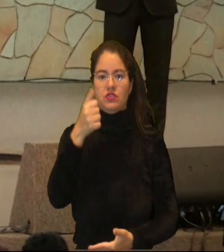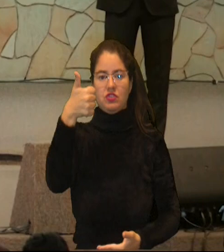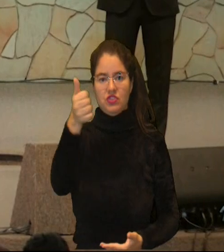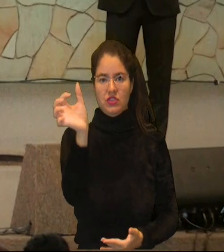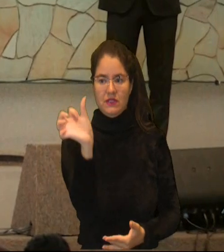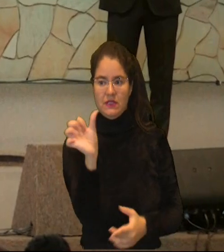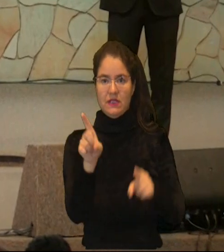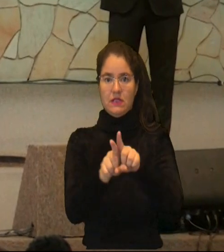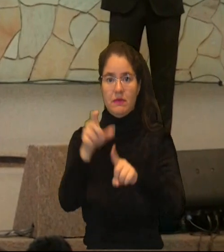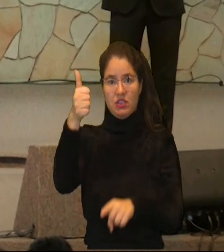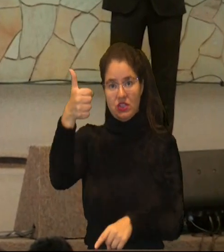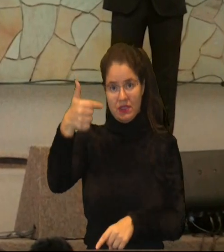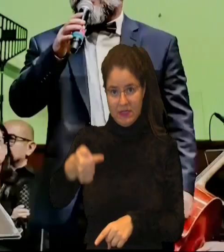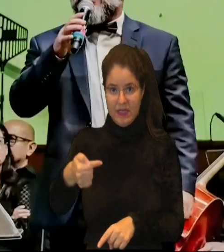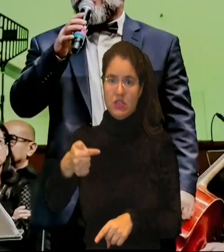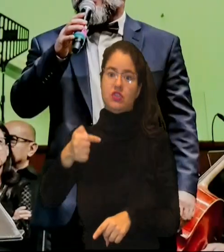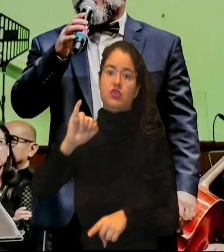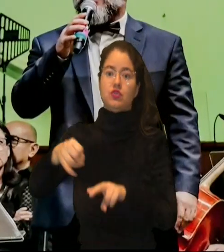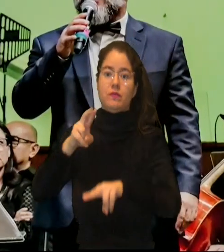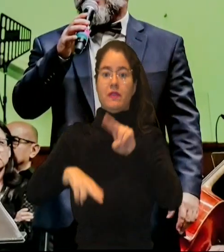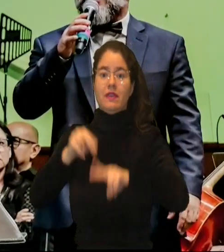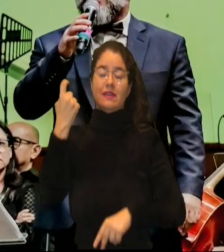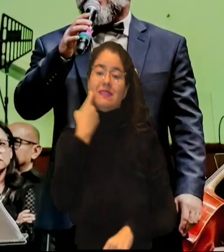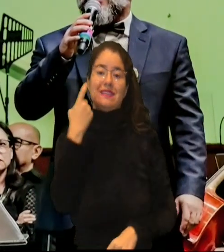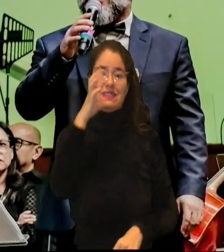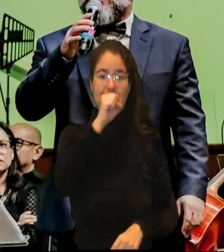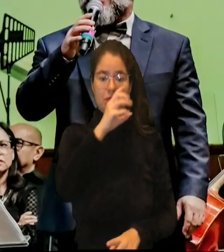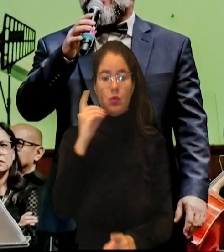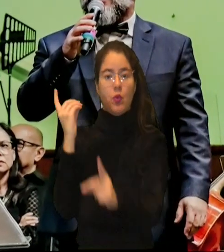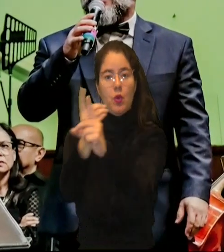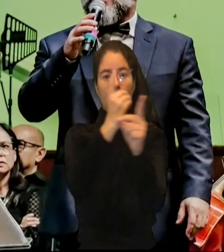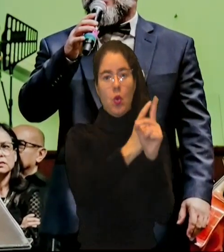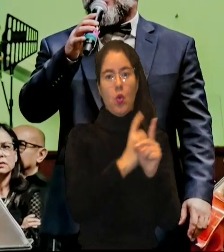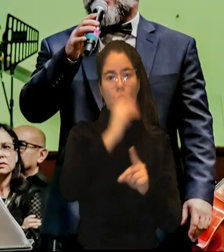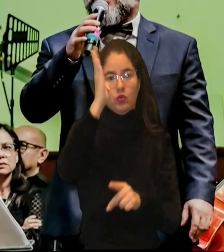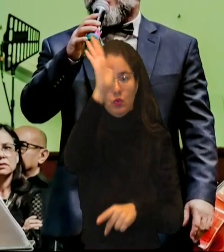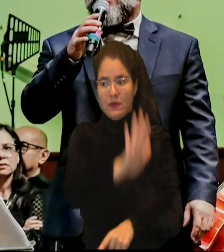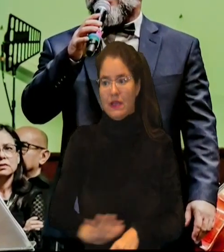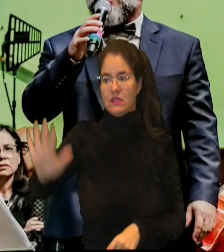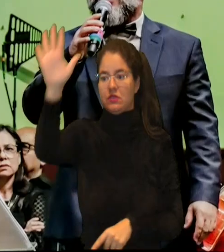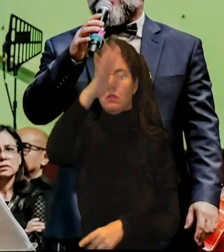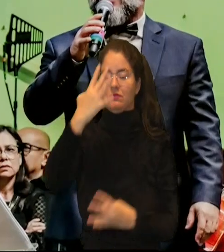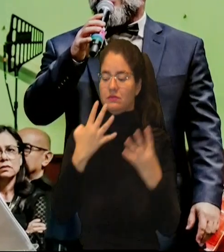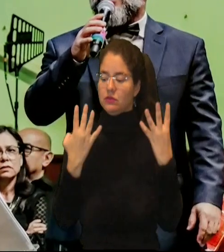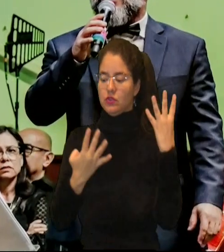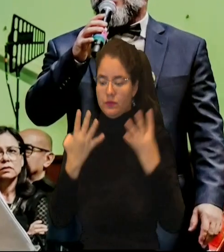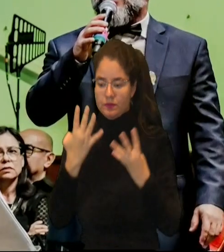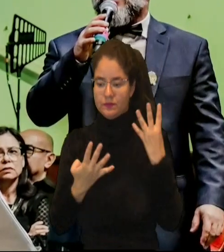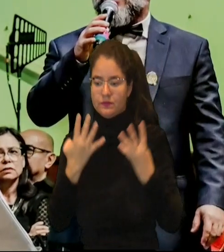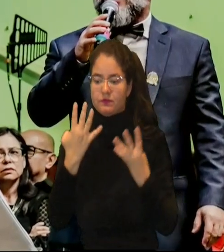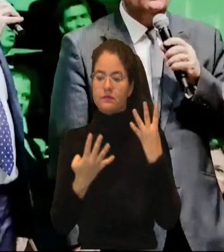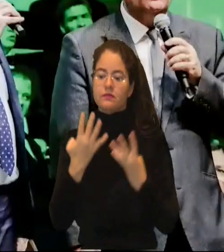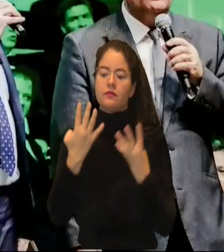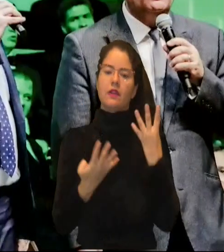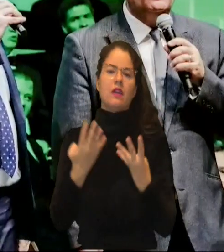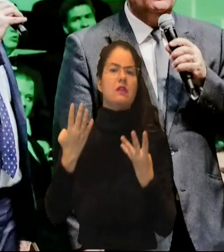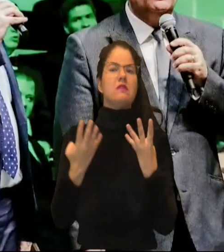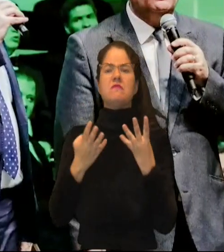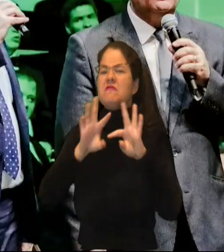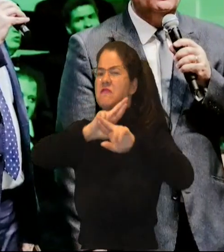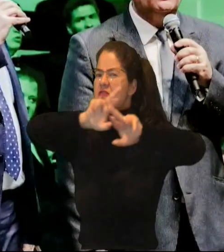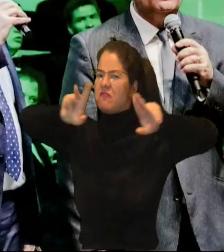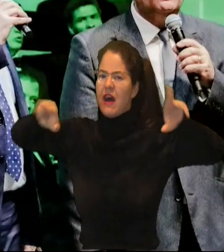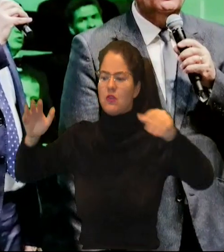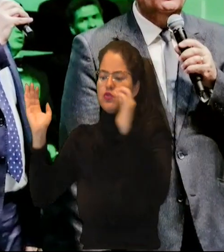17 de junho, sexta e sábado, o Encontro Nacional de Quartetos. O evento contou com a participação de vários